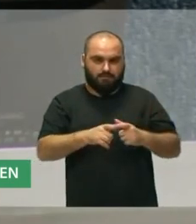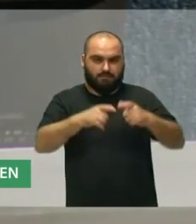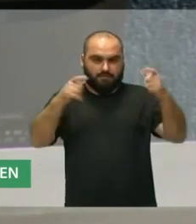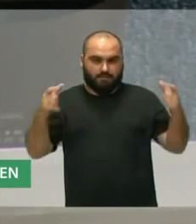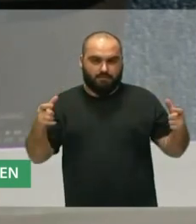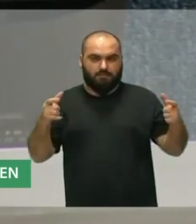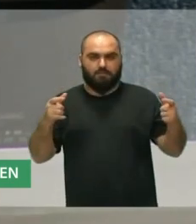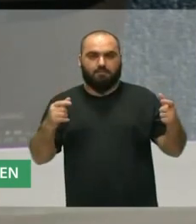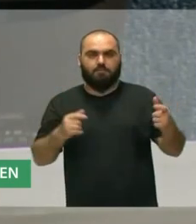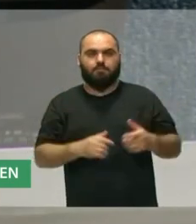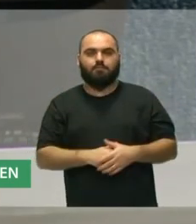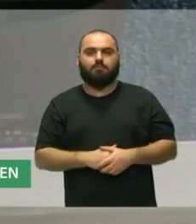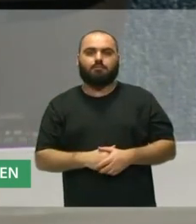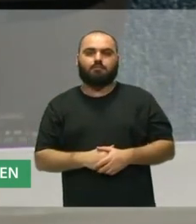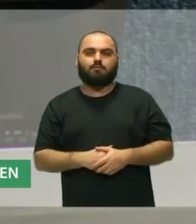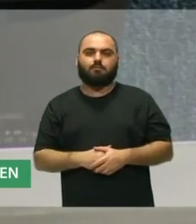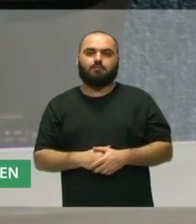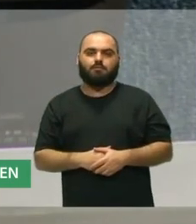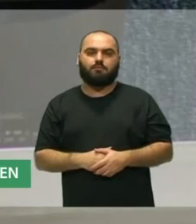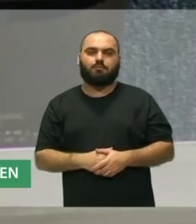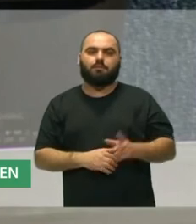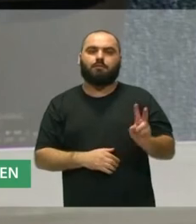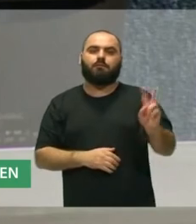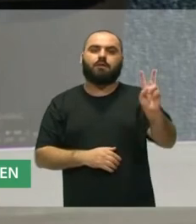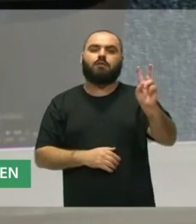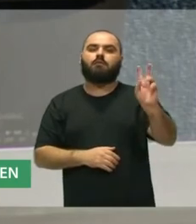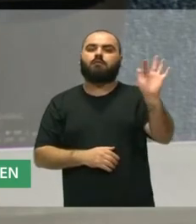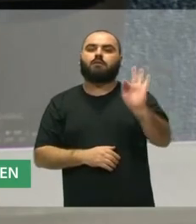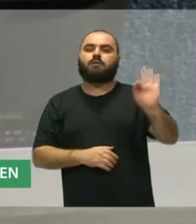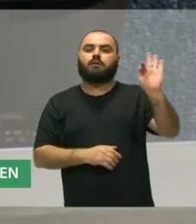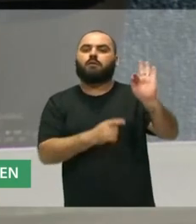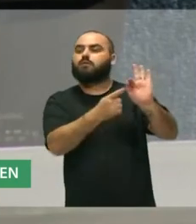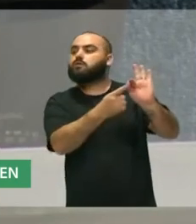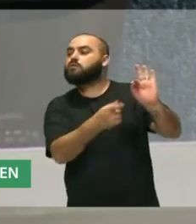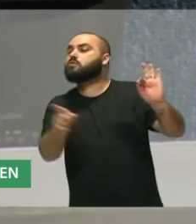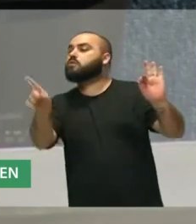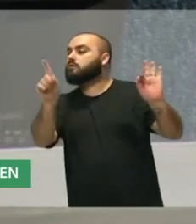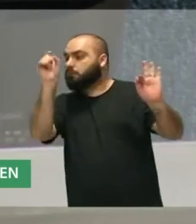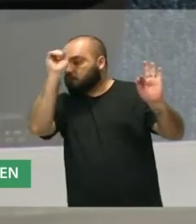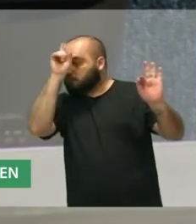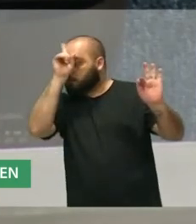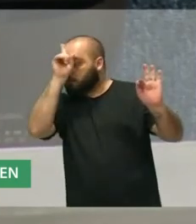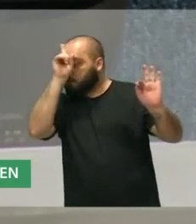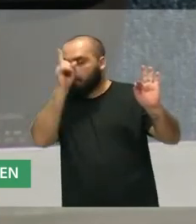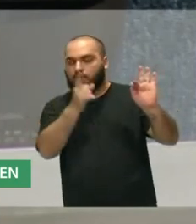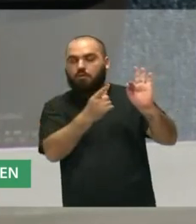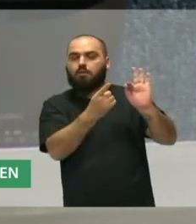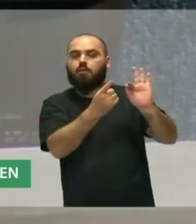E verificar quantos que é repassado de valores federais para os outros hospitais e quanto que é